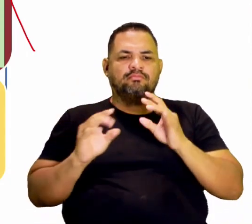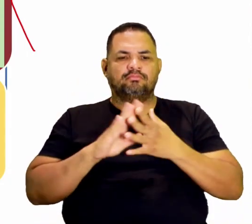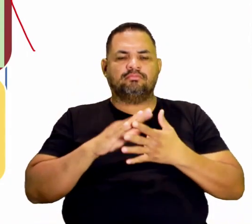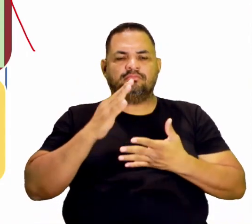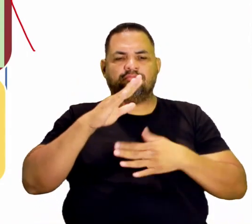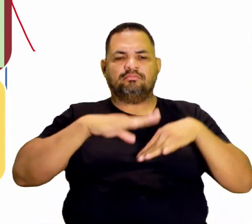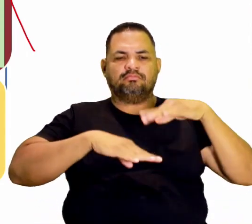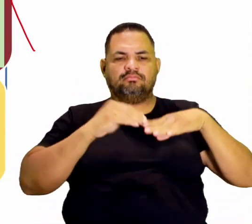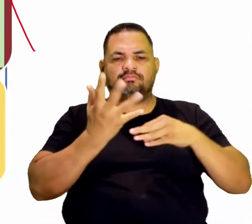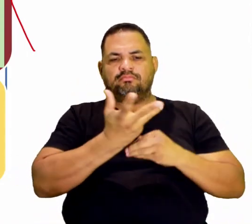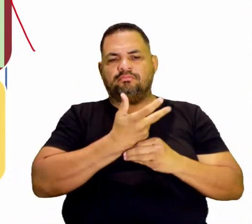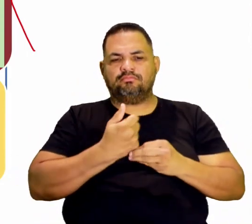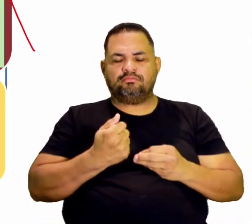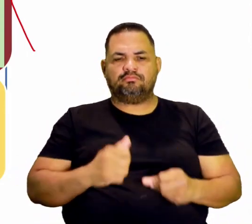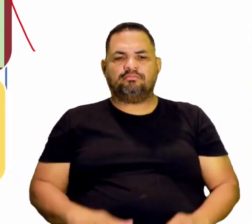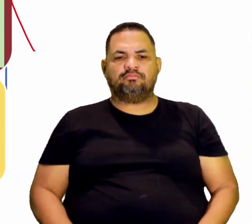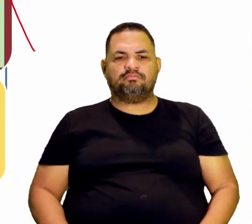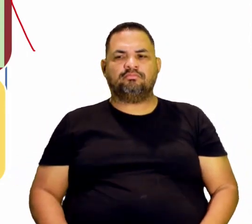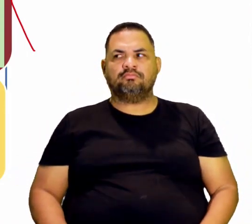deles